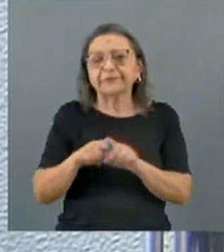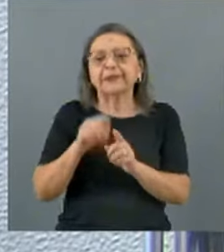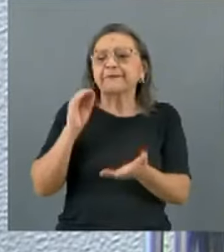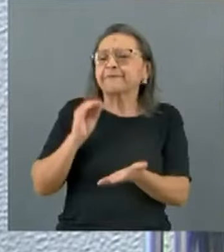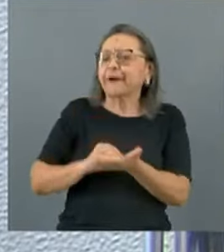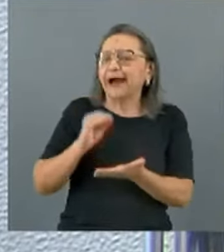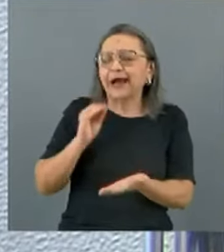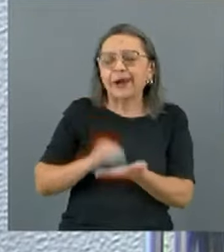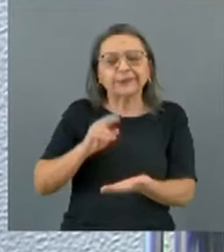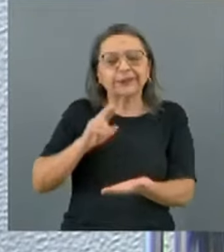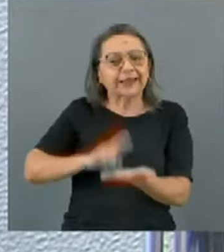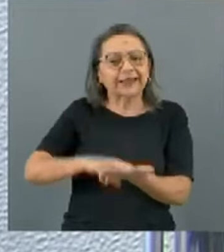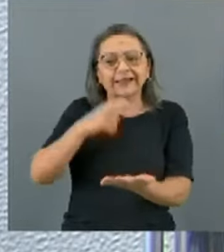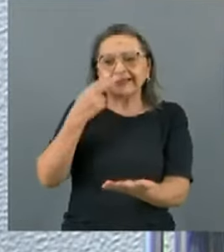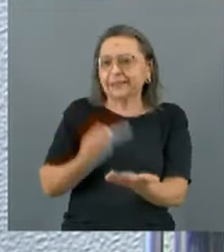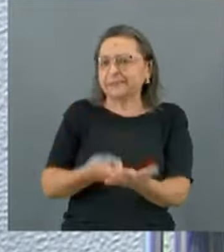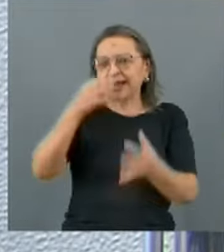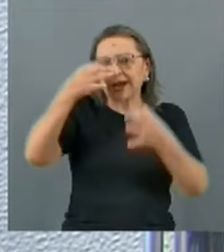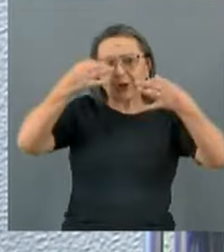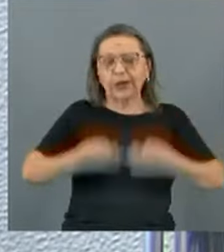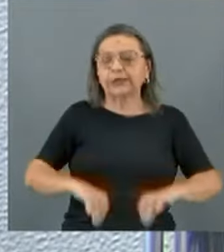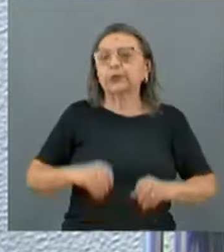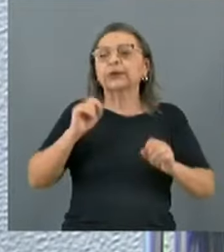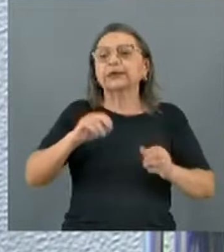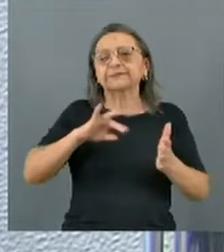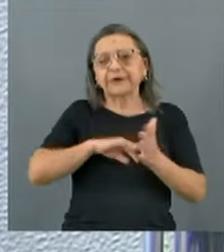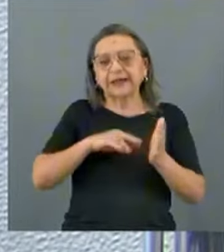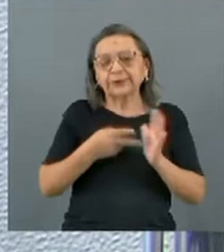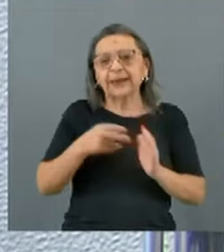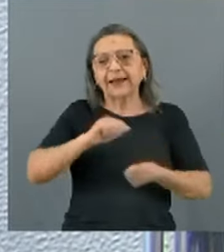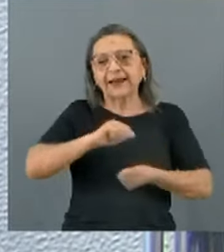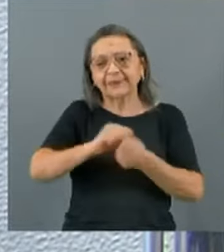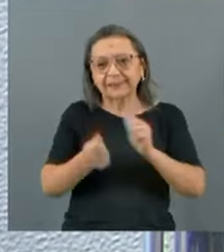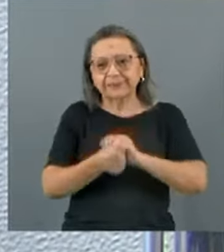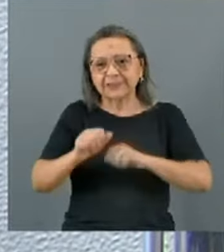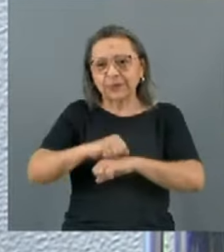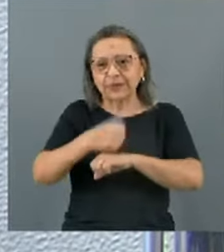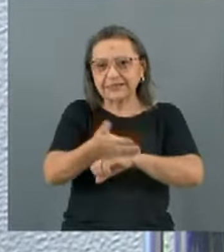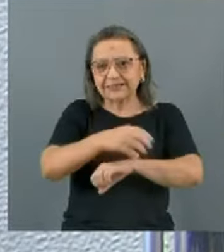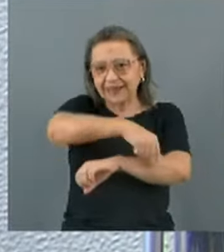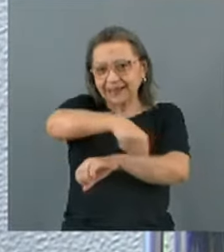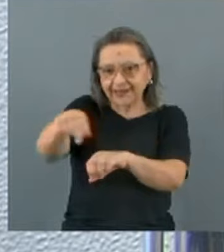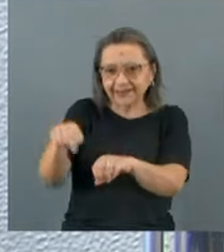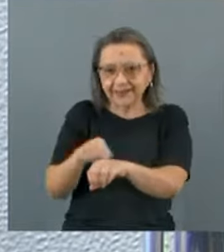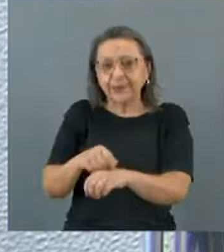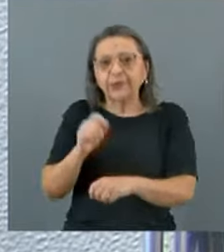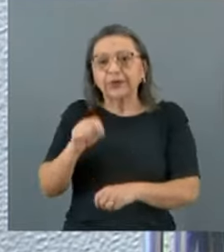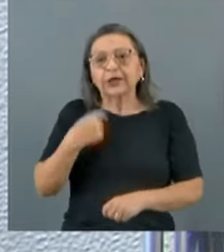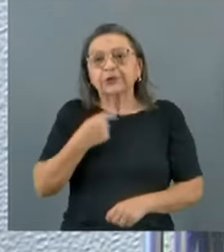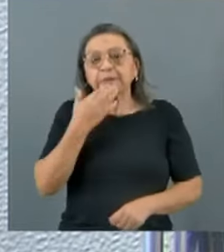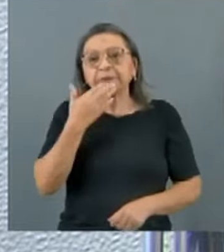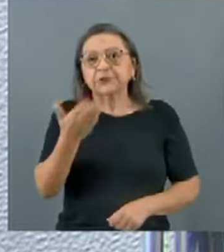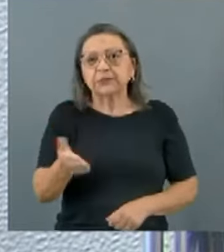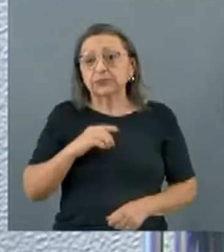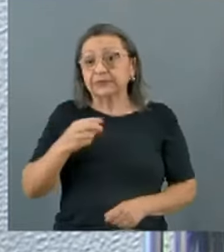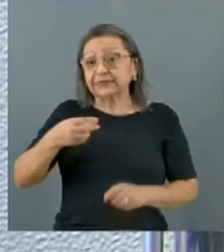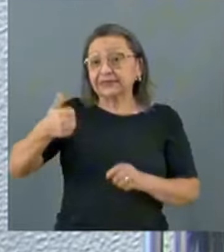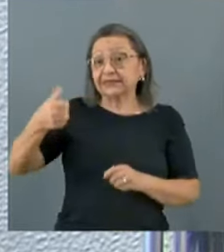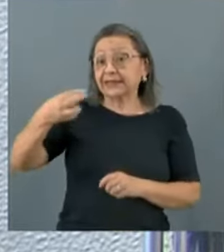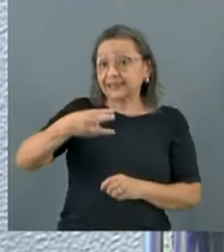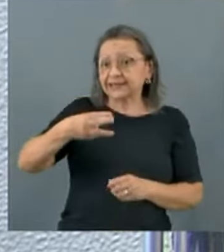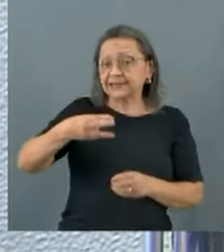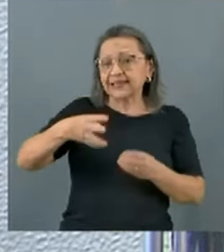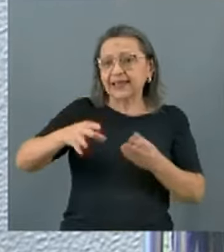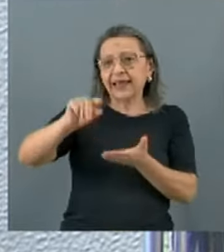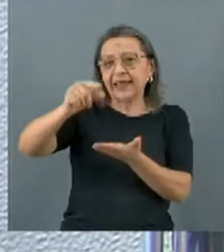de interpretação correta do que é adaptação externa, né? E o que nós pedimos? Nós temos, são 13 emendas aqui no